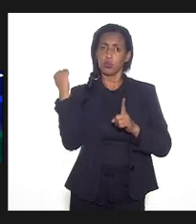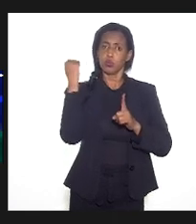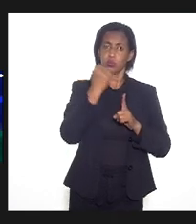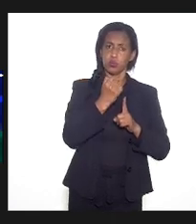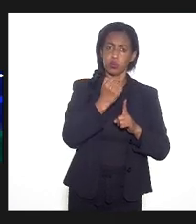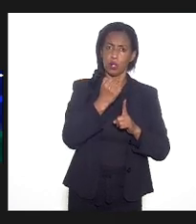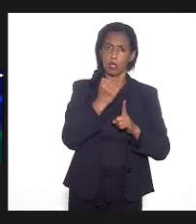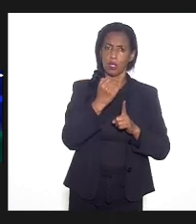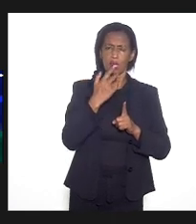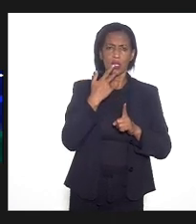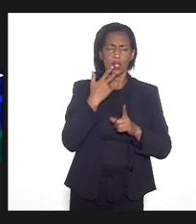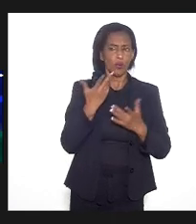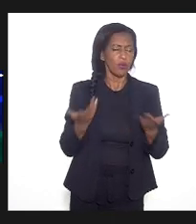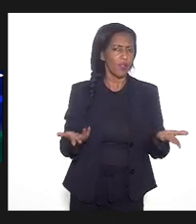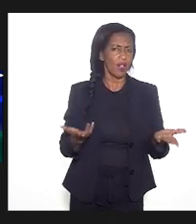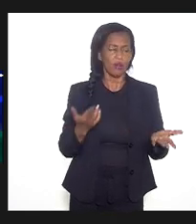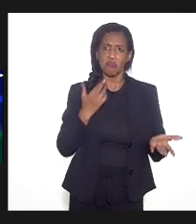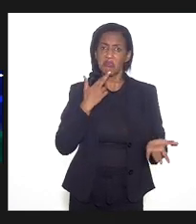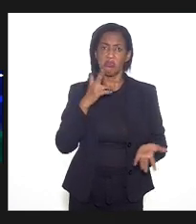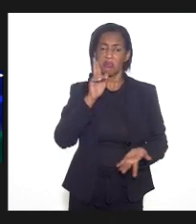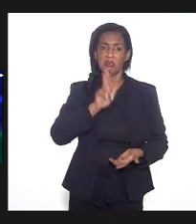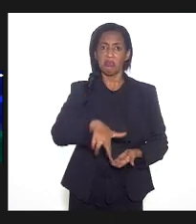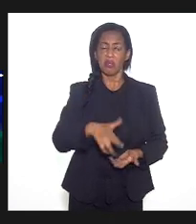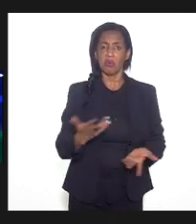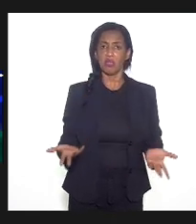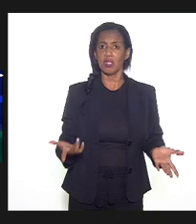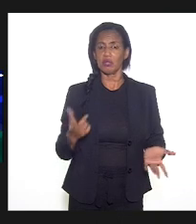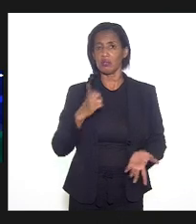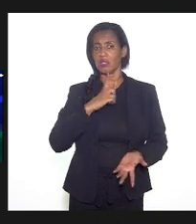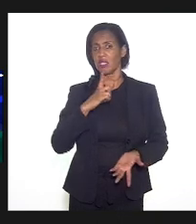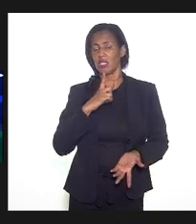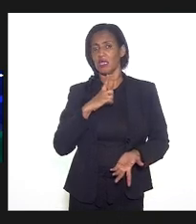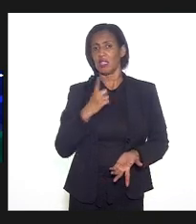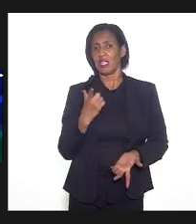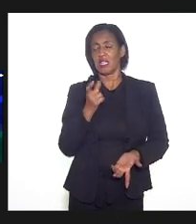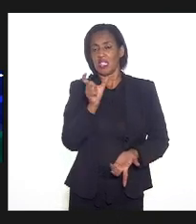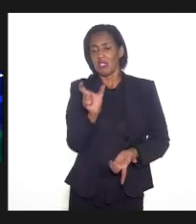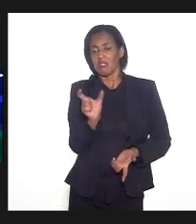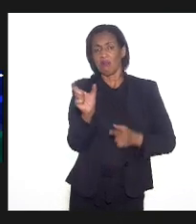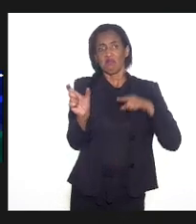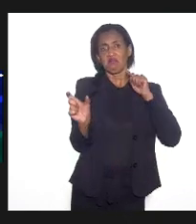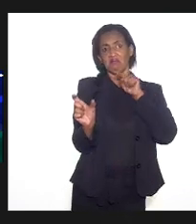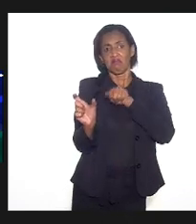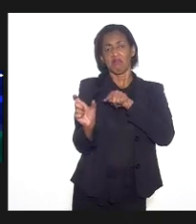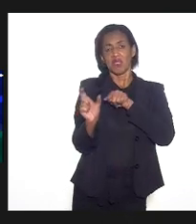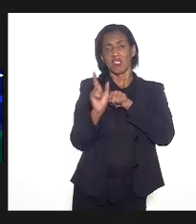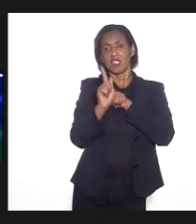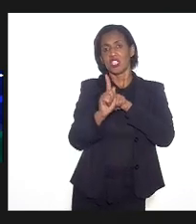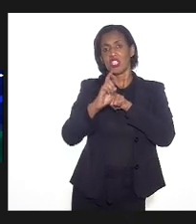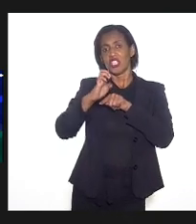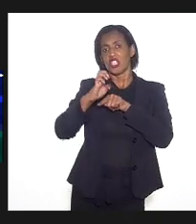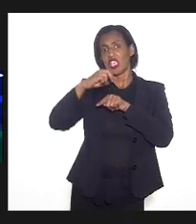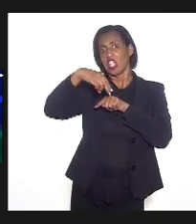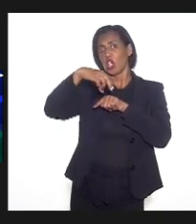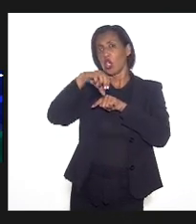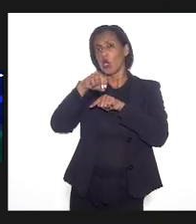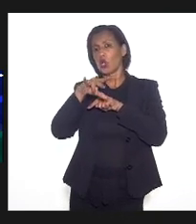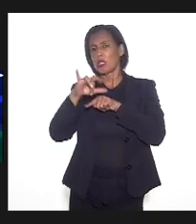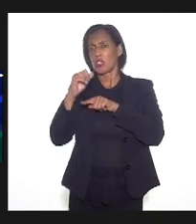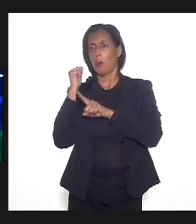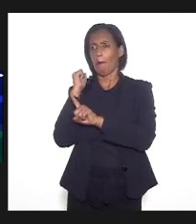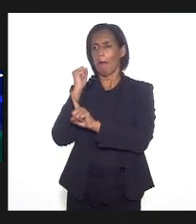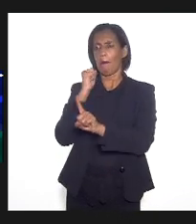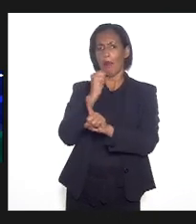insisto em não reconhecer que exista esse genocídio, esse extermínio do